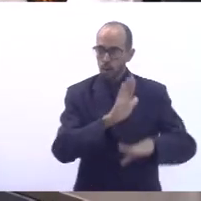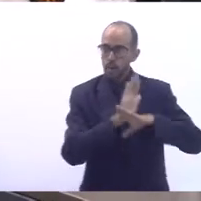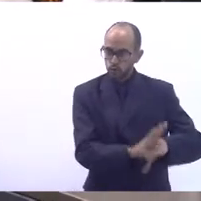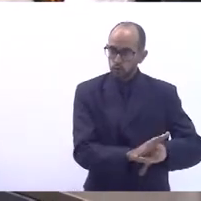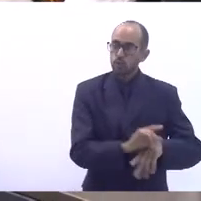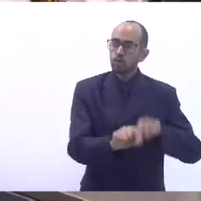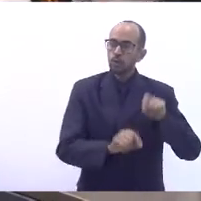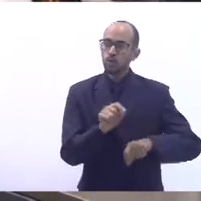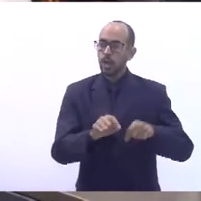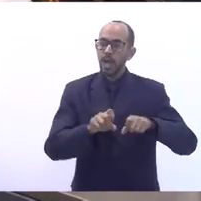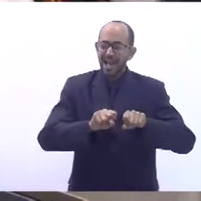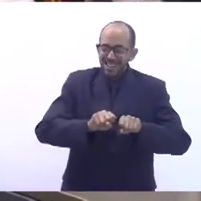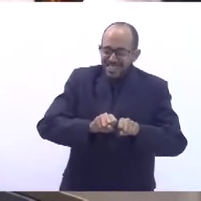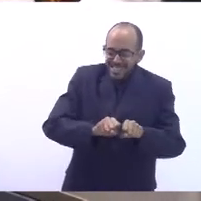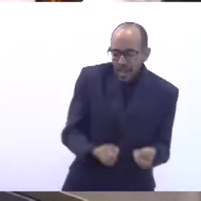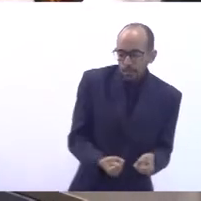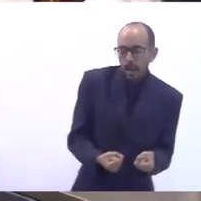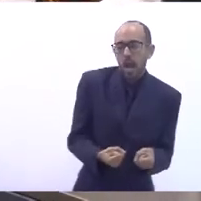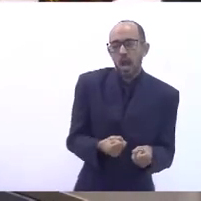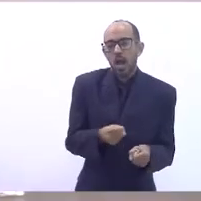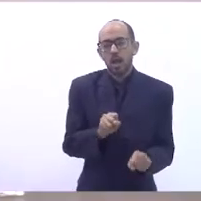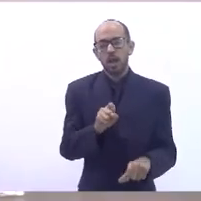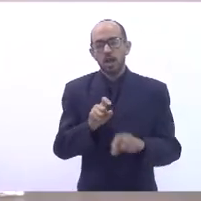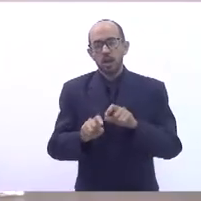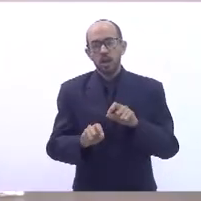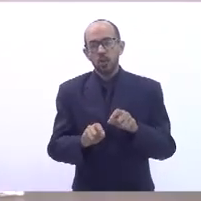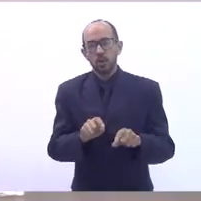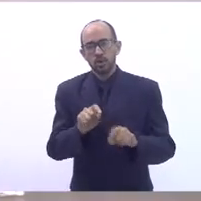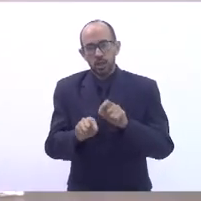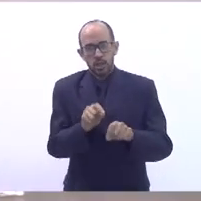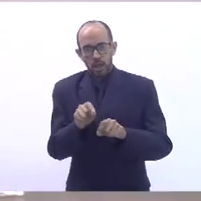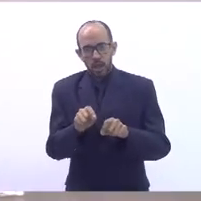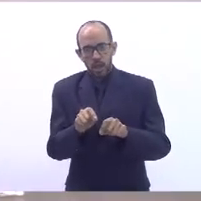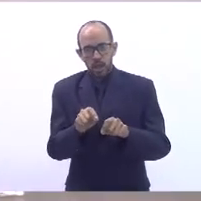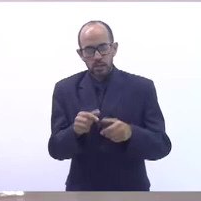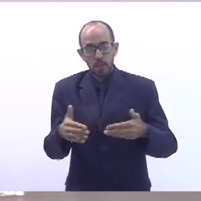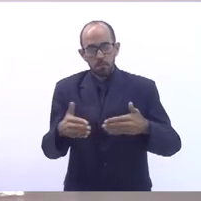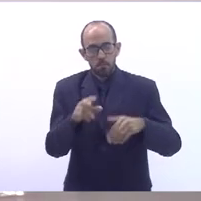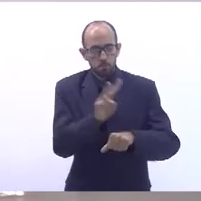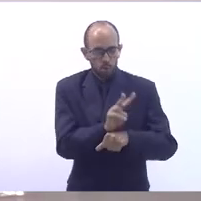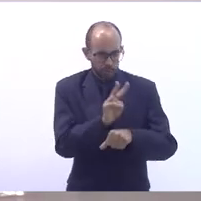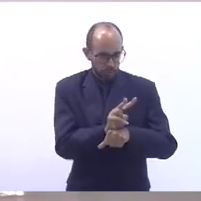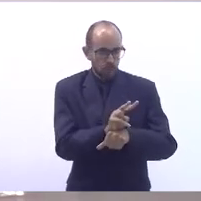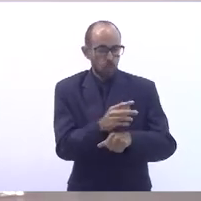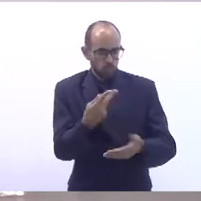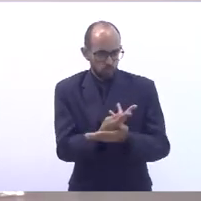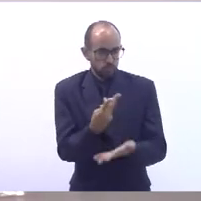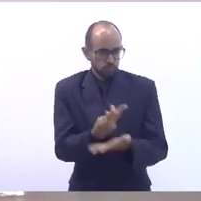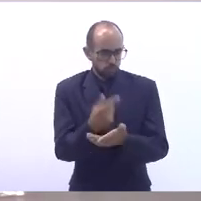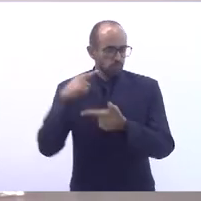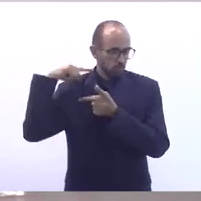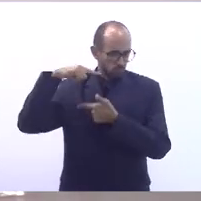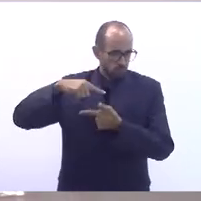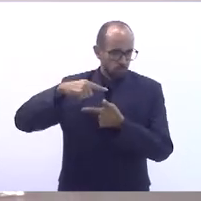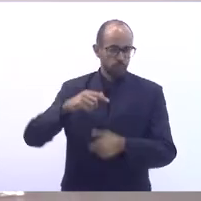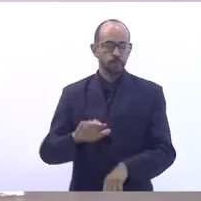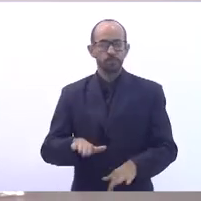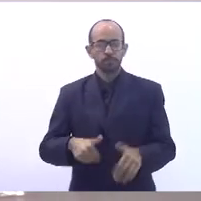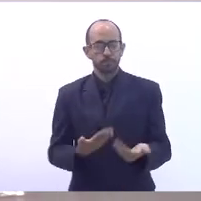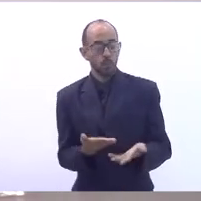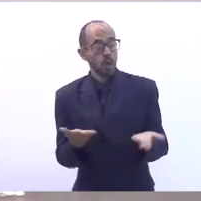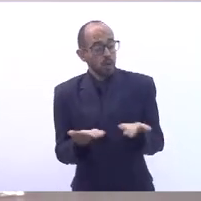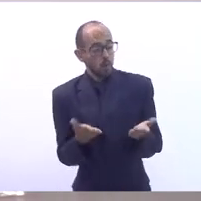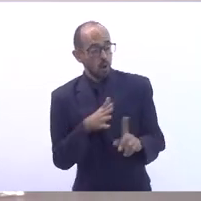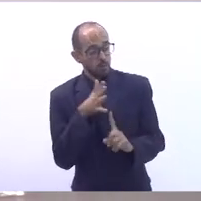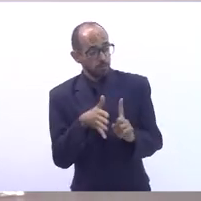um pouco é essa essa bolha essa questão toda é bom é vamos ouvir